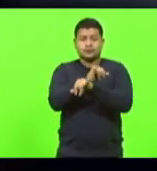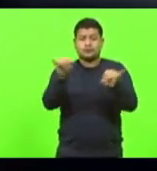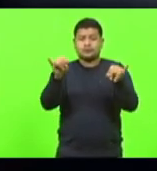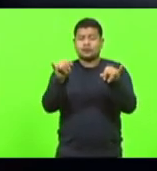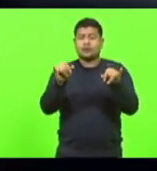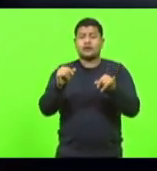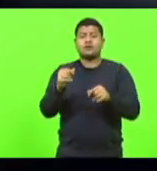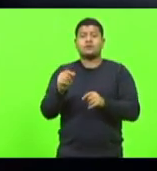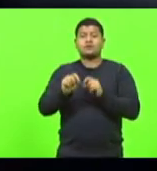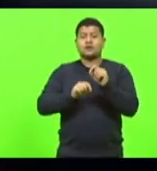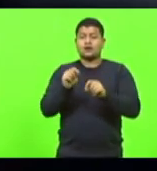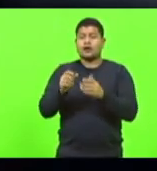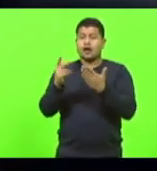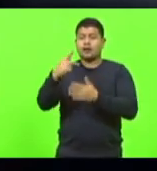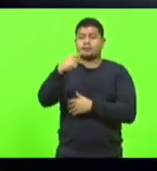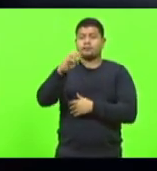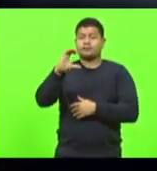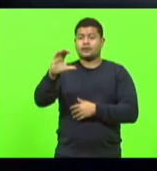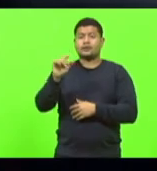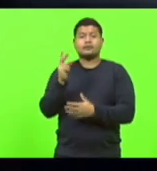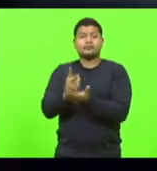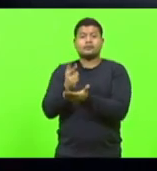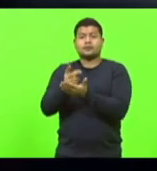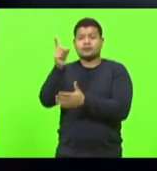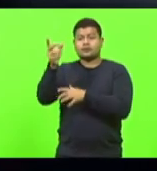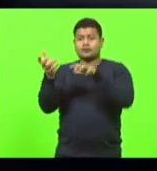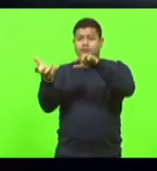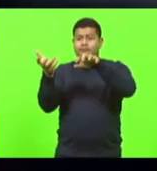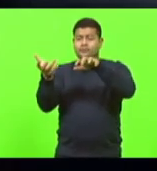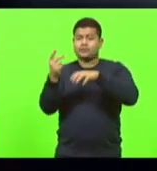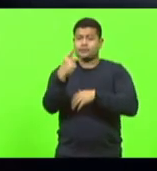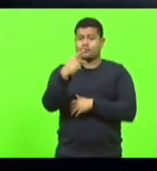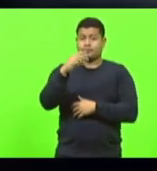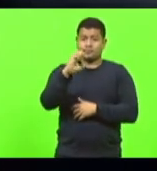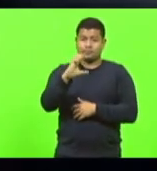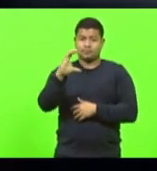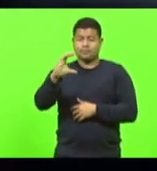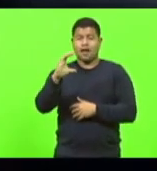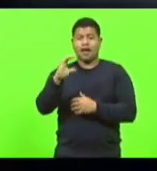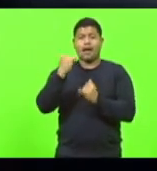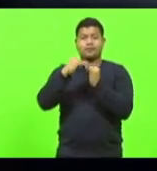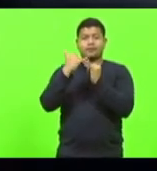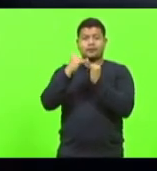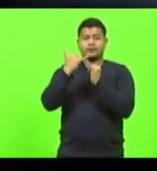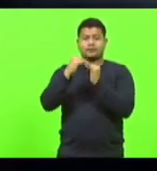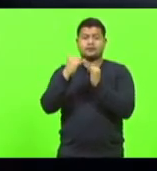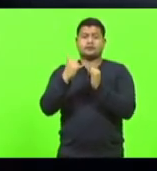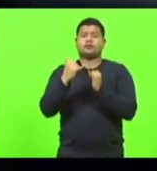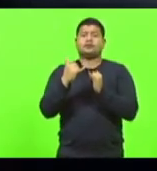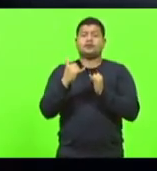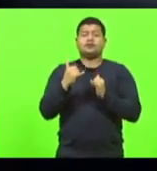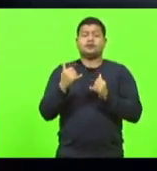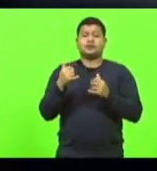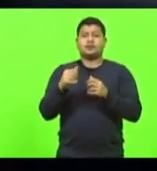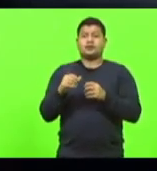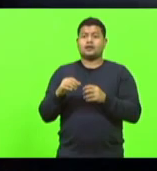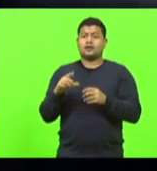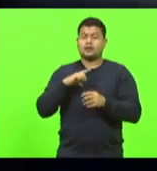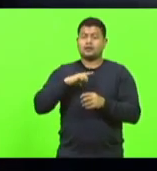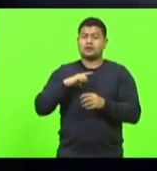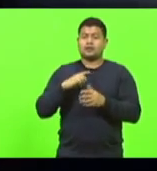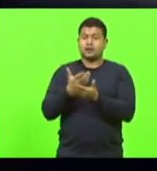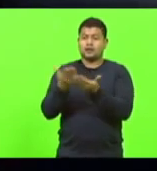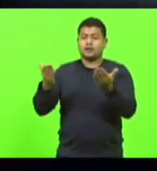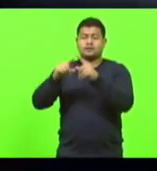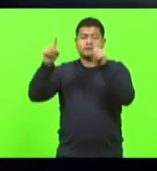discussão que ainda está no Congresso Nacional da chamada PEC paralela e que aí abrangeria também servidores dos estados